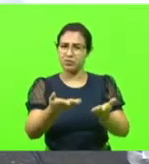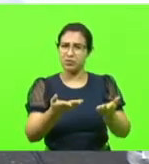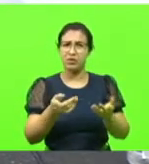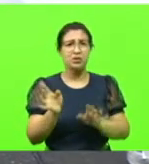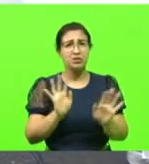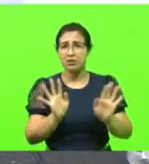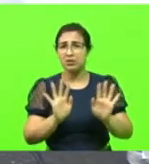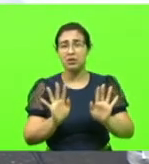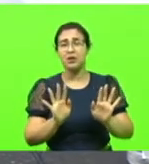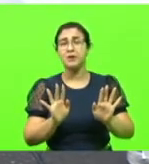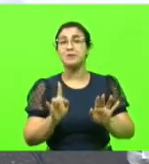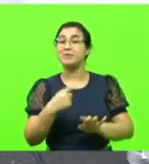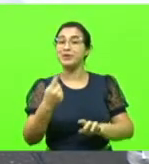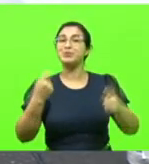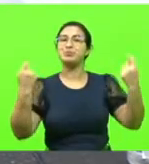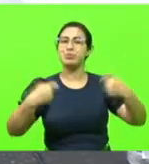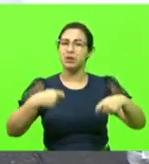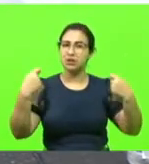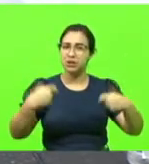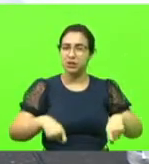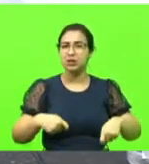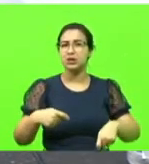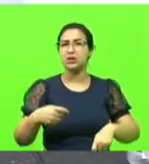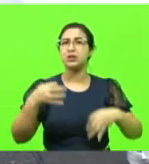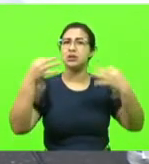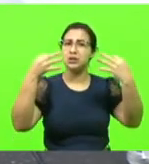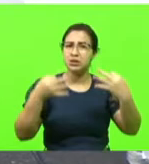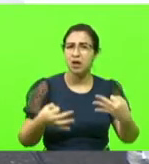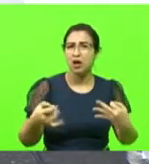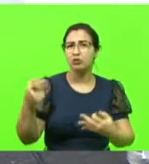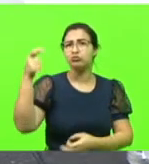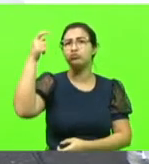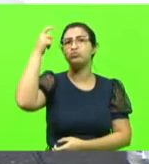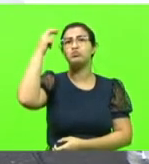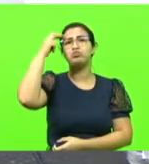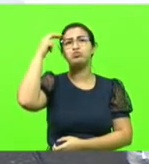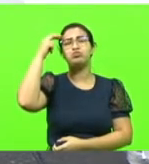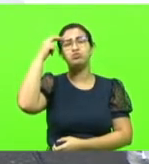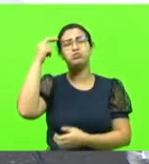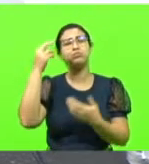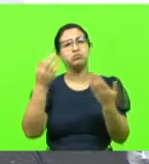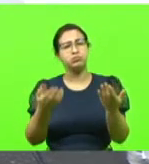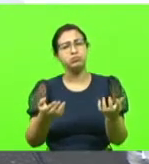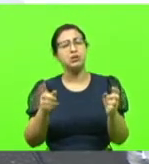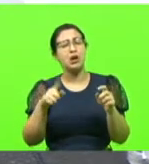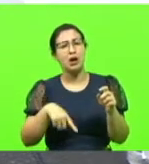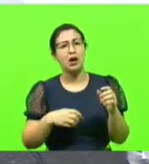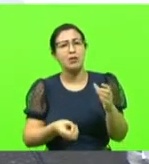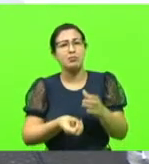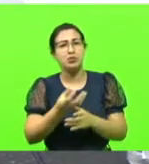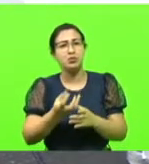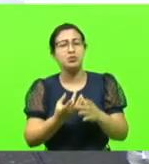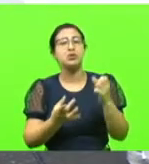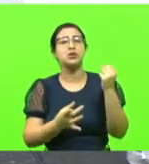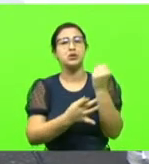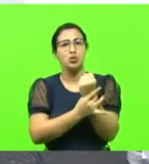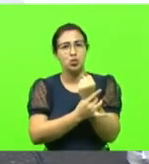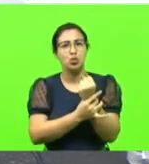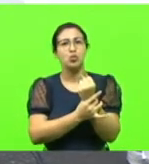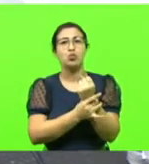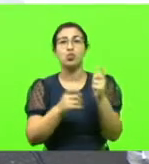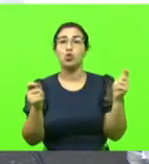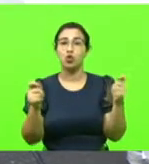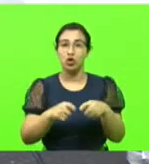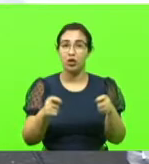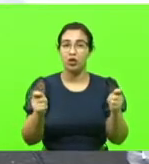nós precisamos que se conscientize que essa produção ela é uma forma segura de dar